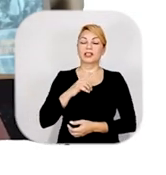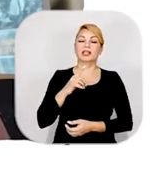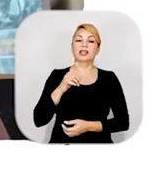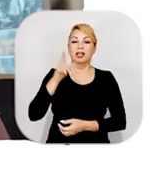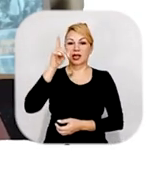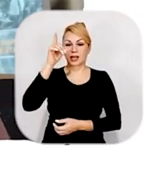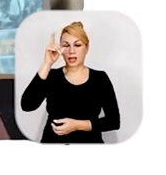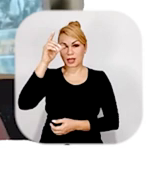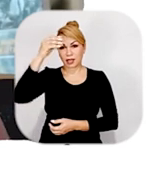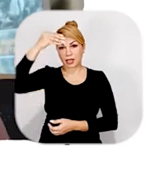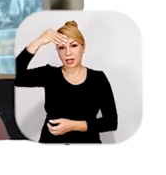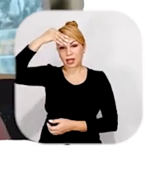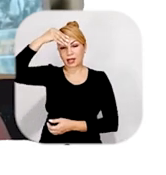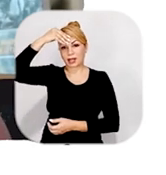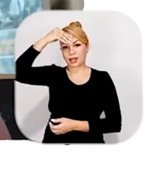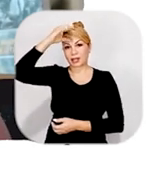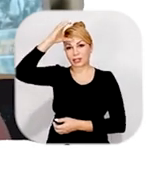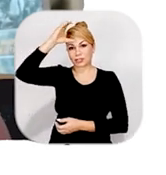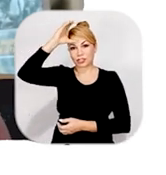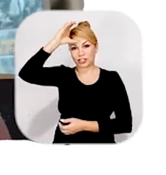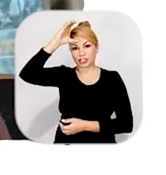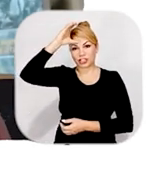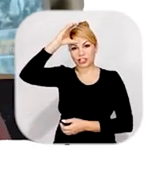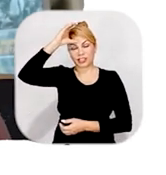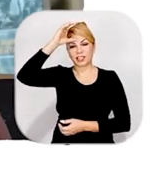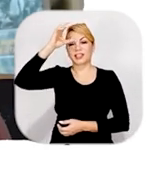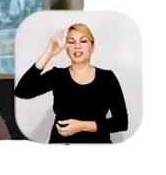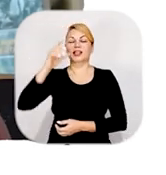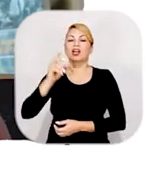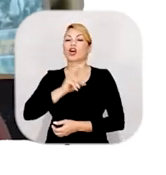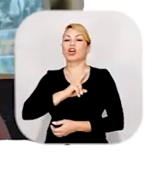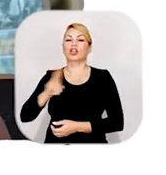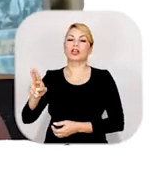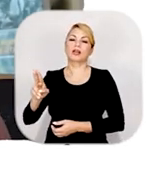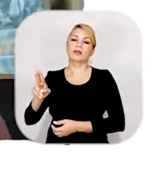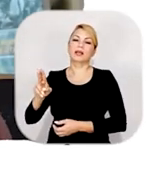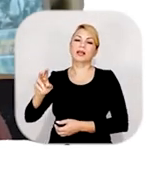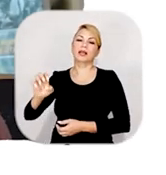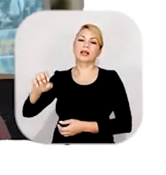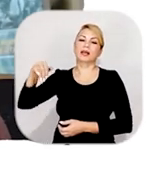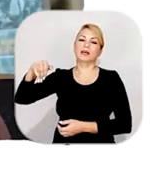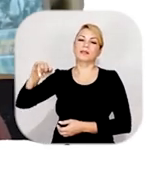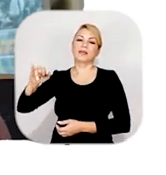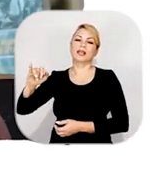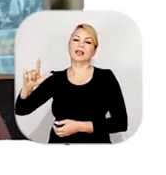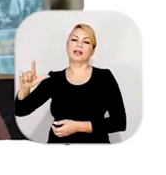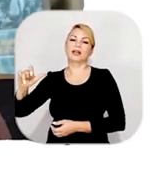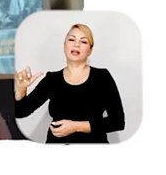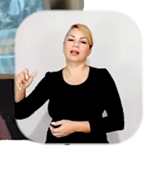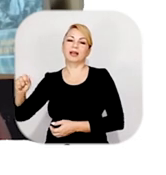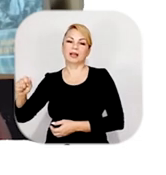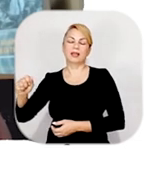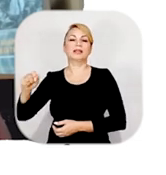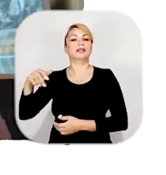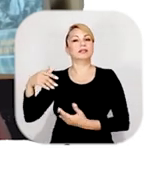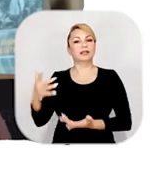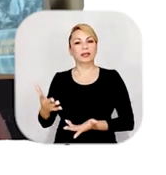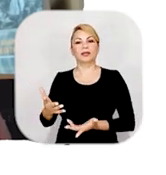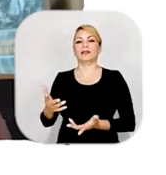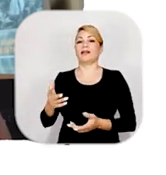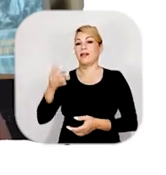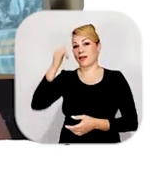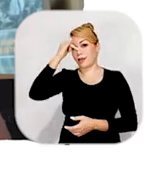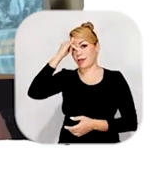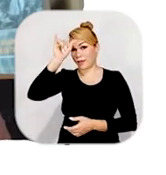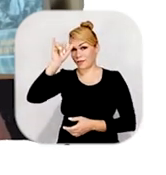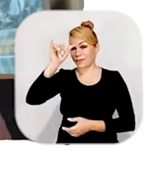Emília Snetlag, né? Então, até eu estou falando isso aqui para poder não confundir as duas pessoas, tanto que quando ele assinava os